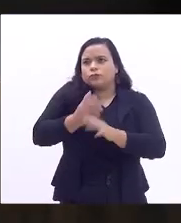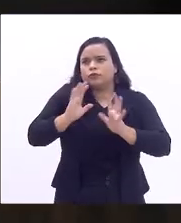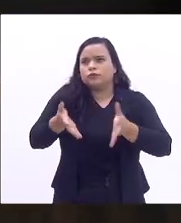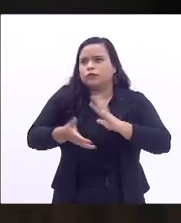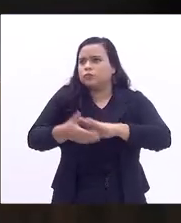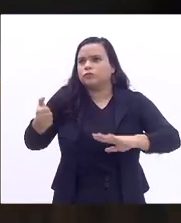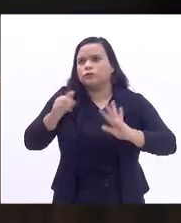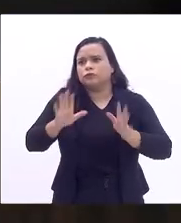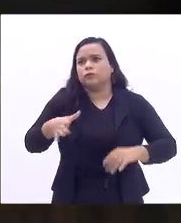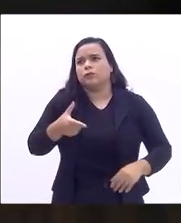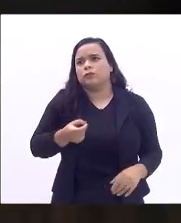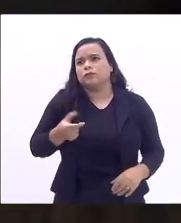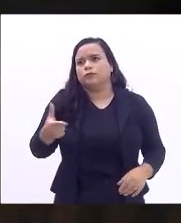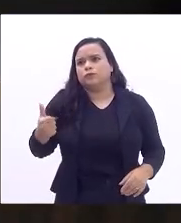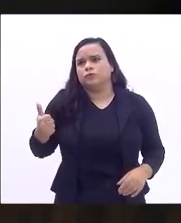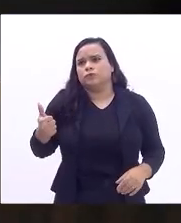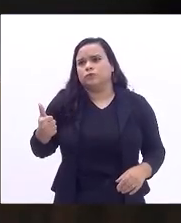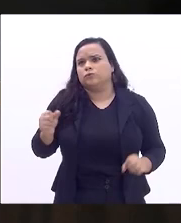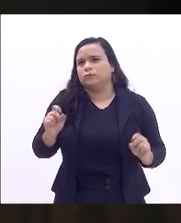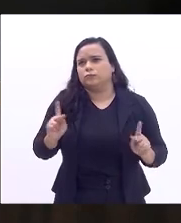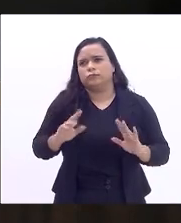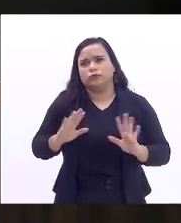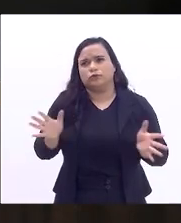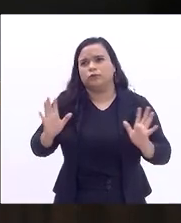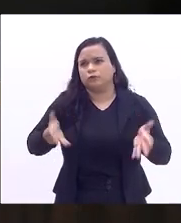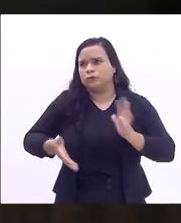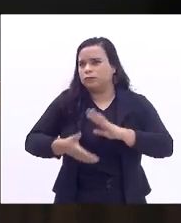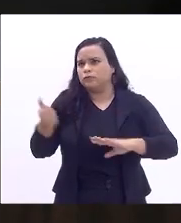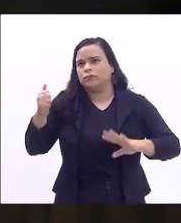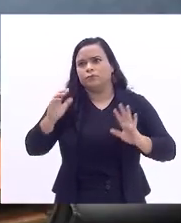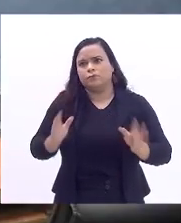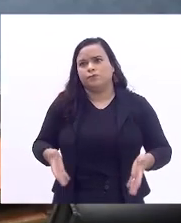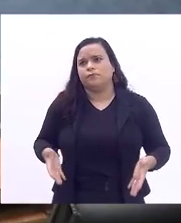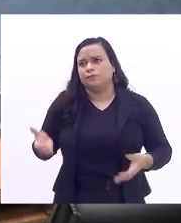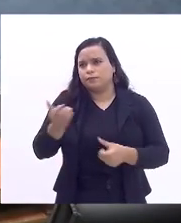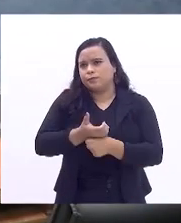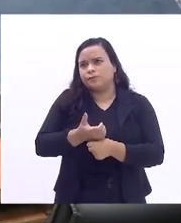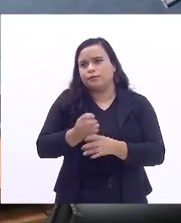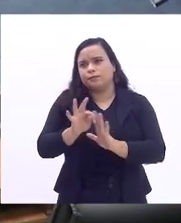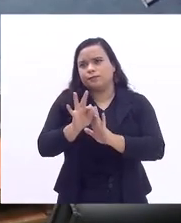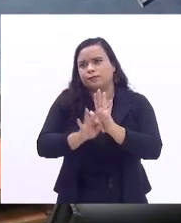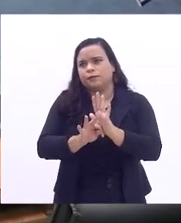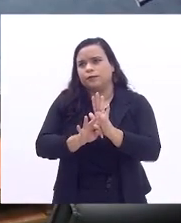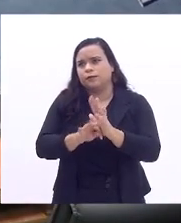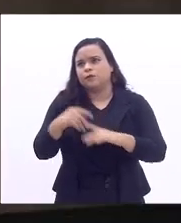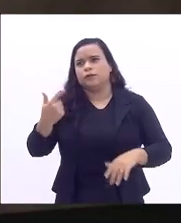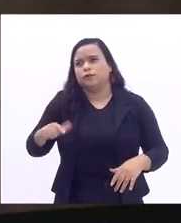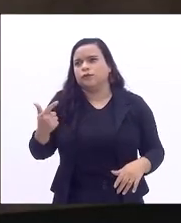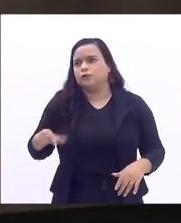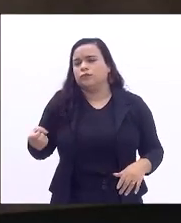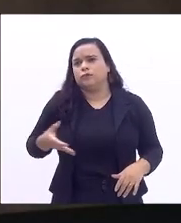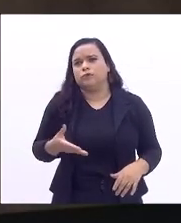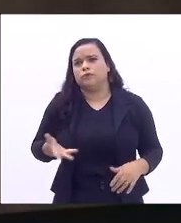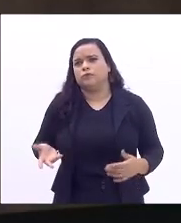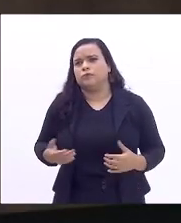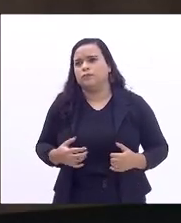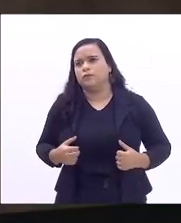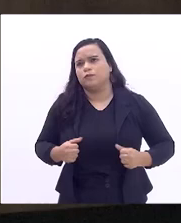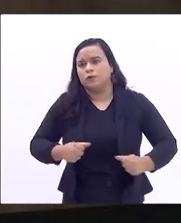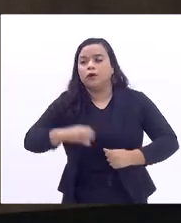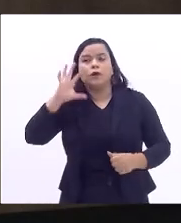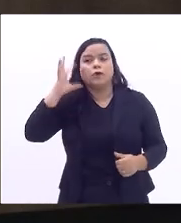estava fora Pois é Ok já tava no substitutivo é porque eu penso nada enxergar nesse novo Oi